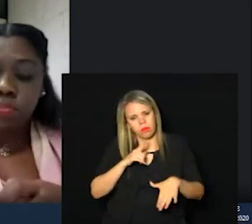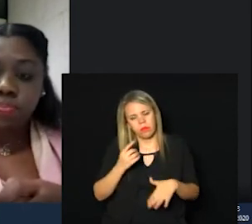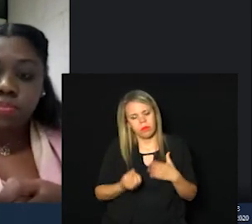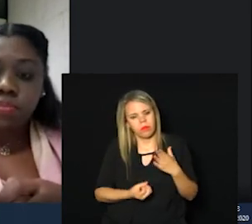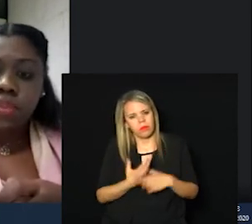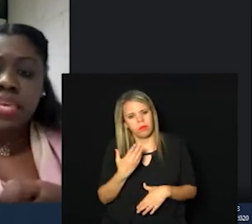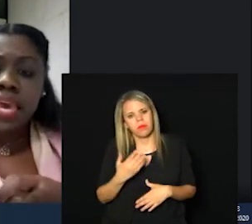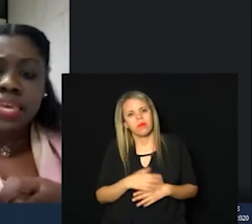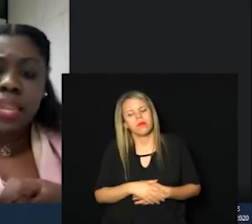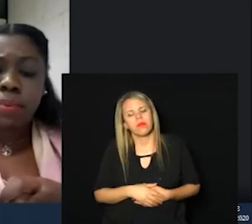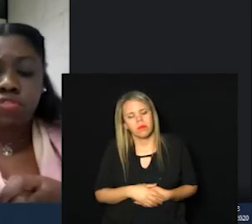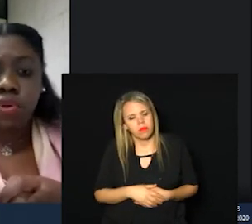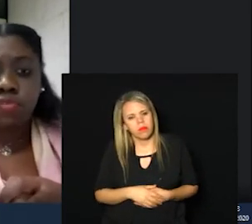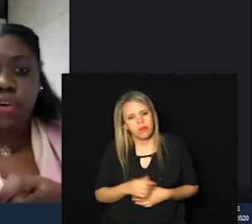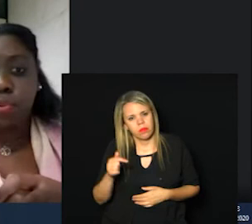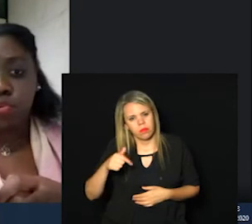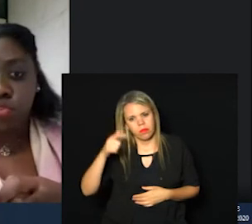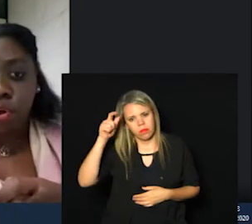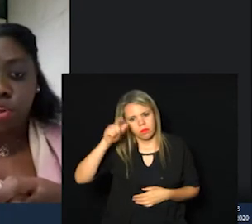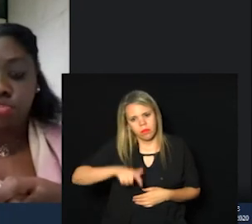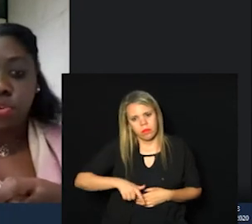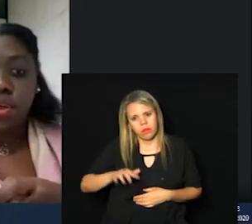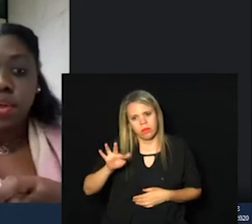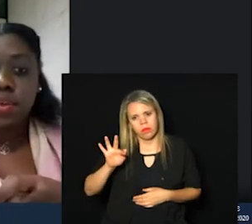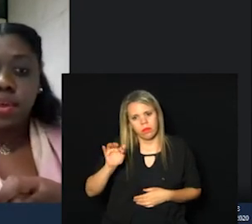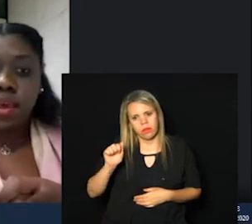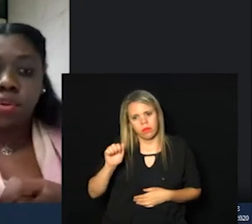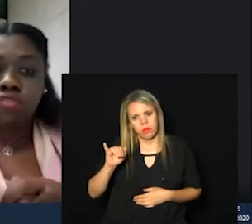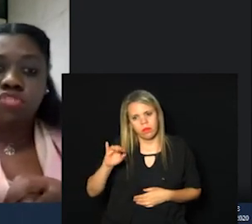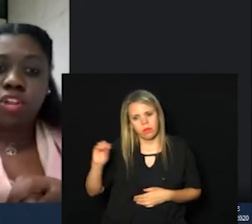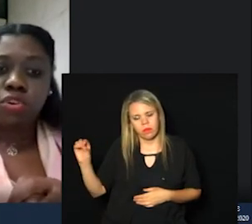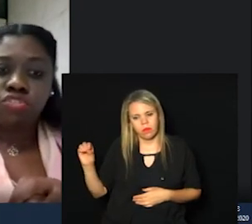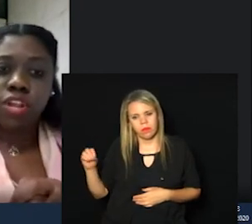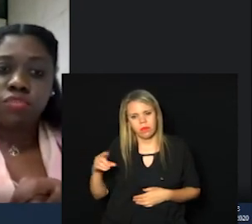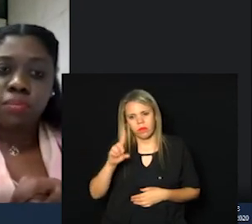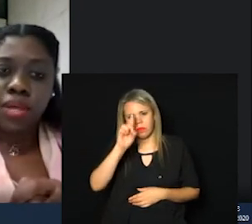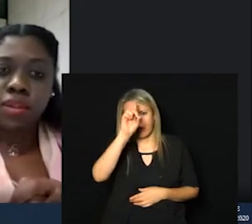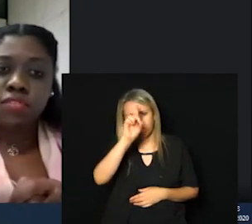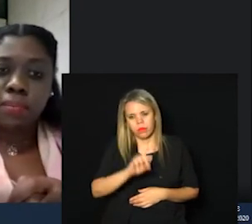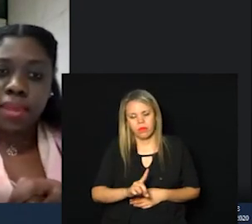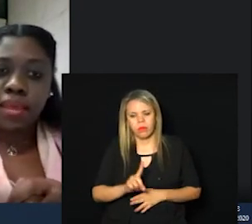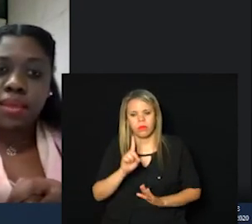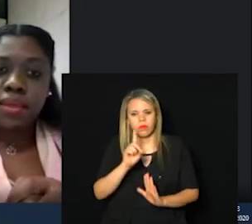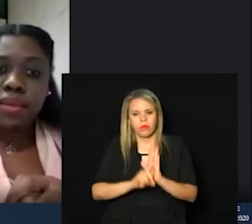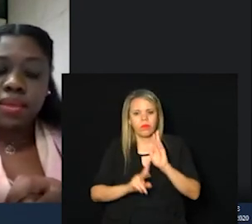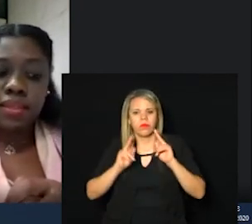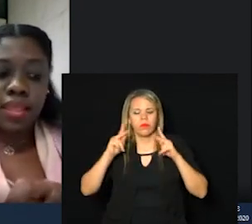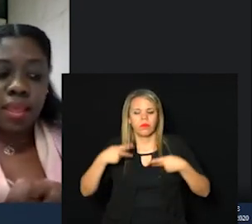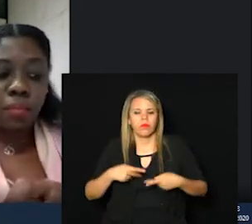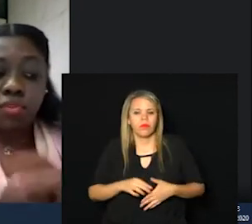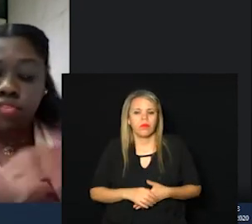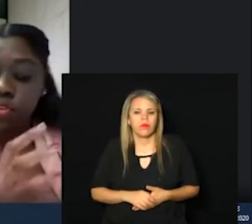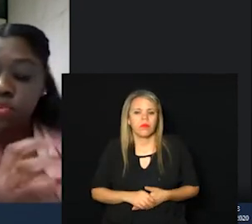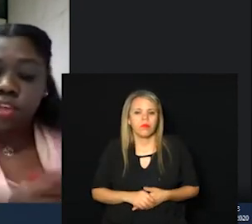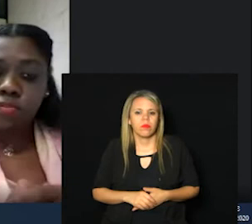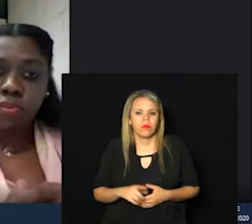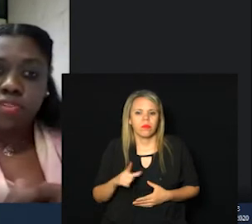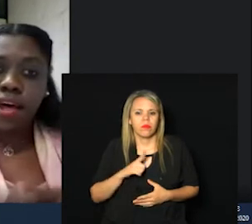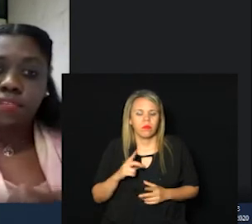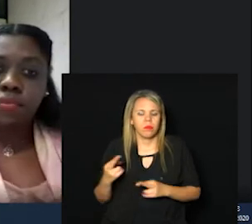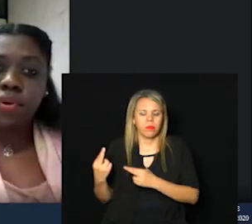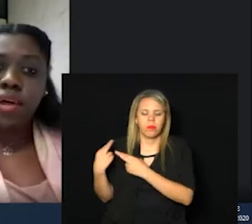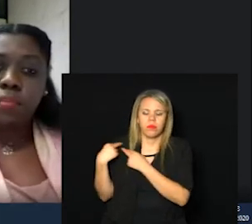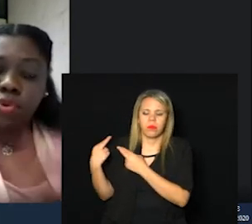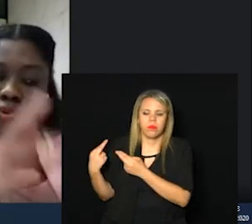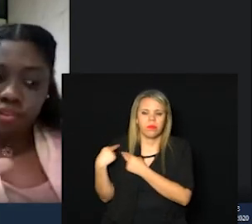enfrentamos. E aqui na pessoa do Fábio Custódio, que é o nosso diretor de Direitos Humanos também, e que tem muito sido